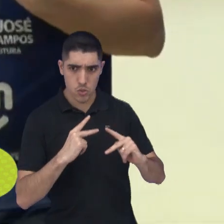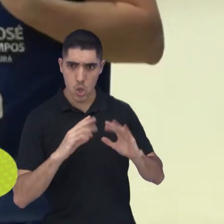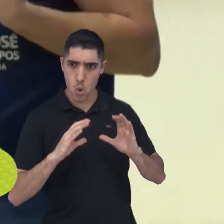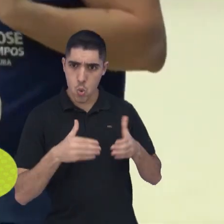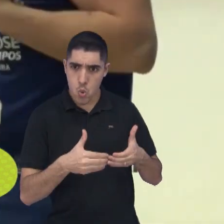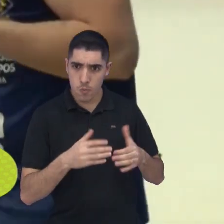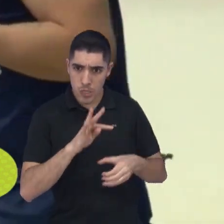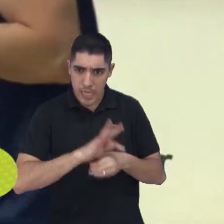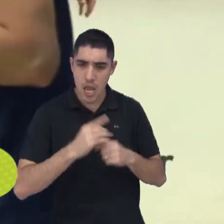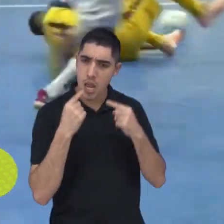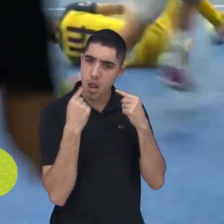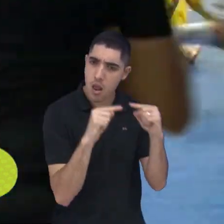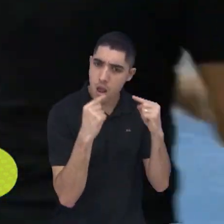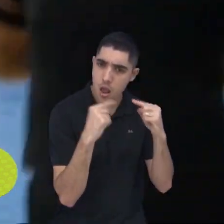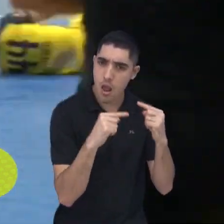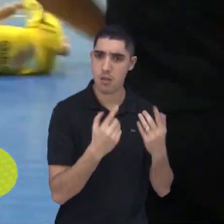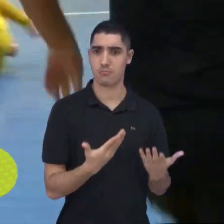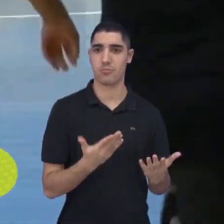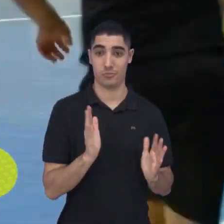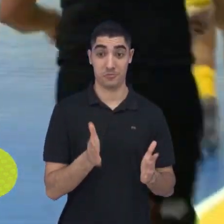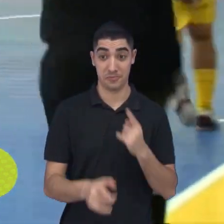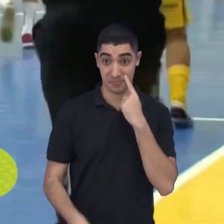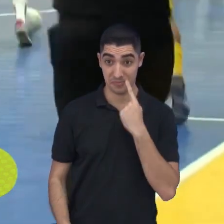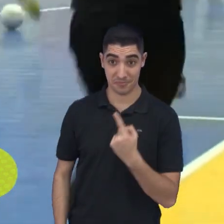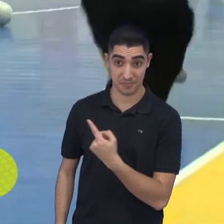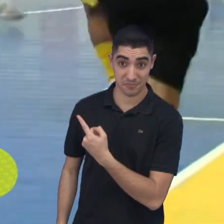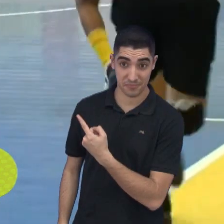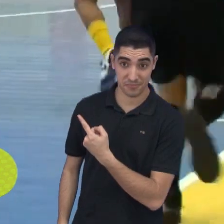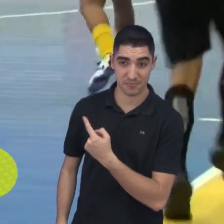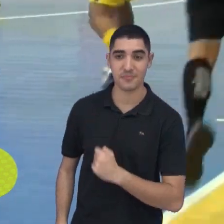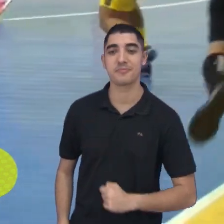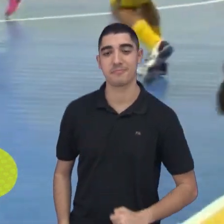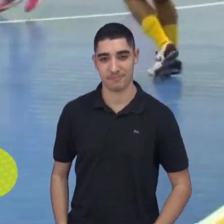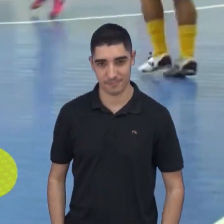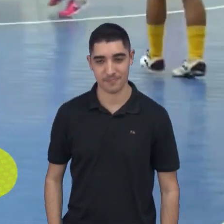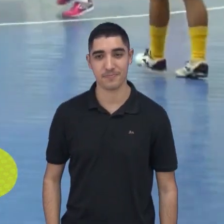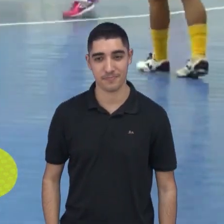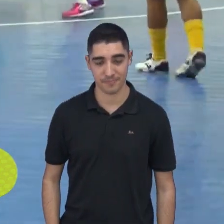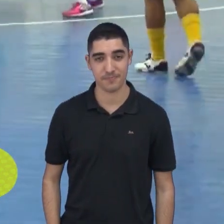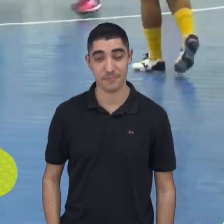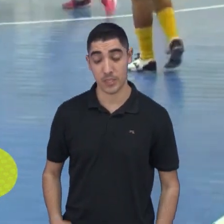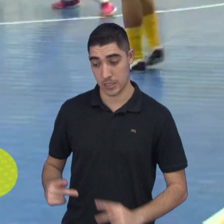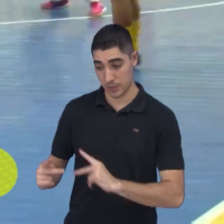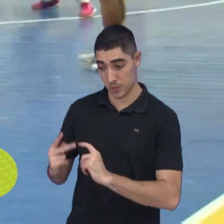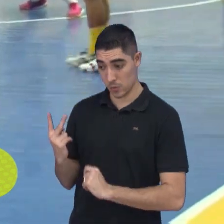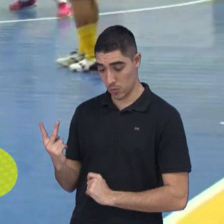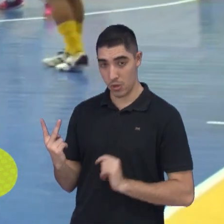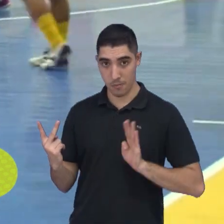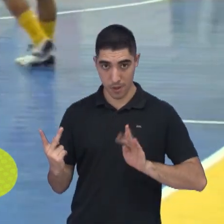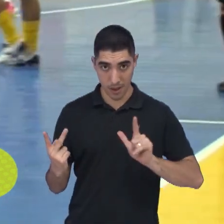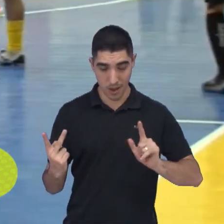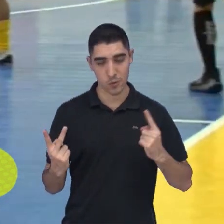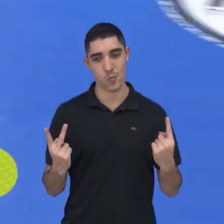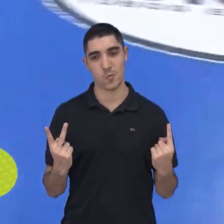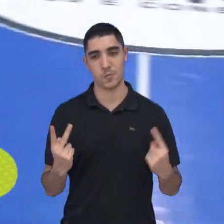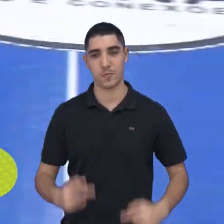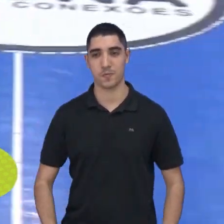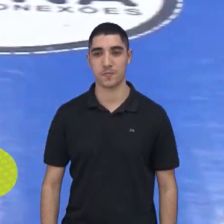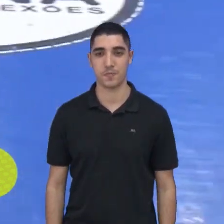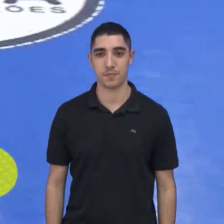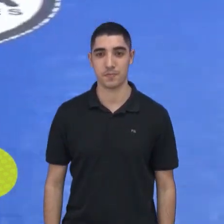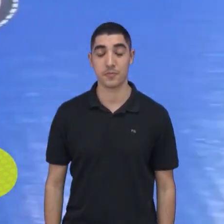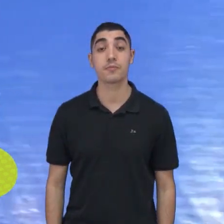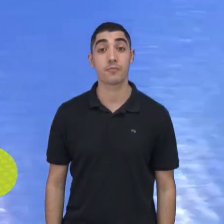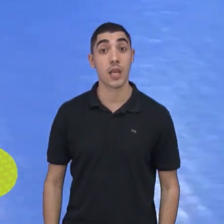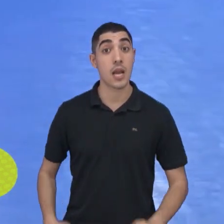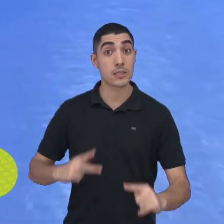comissão técnica do São José, Juninho, que não tem nada com isso, foi para a rede. São José 2, Blumenau 1. O